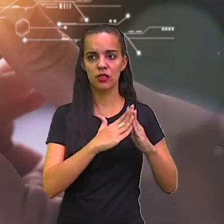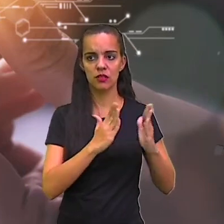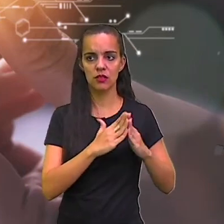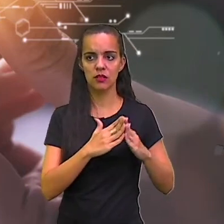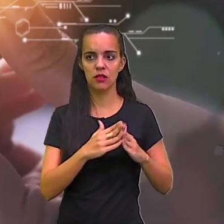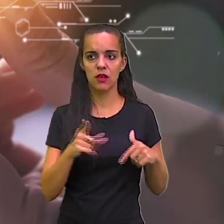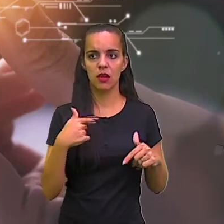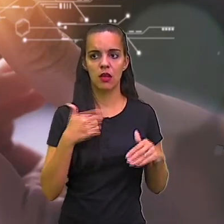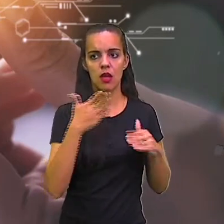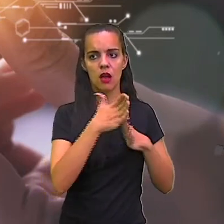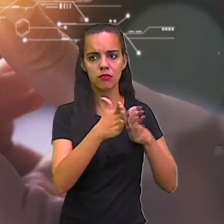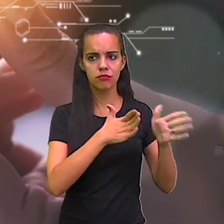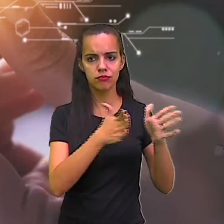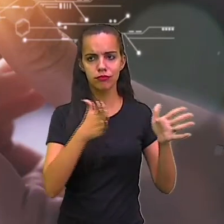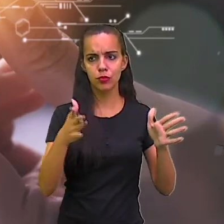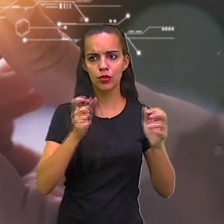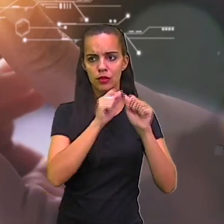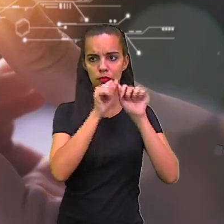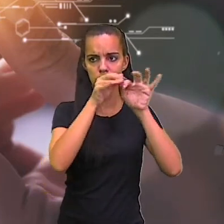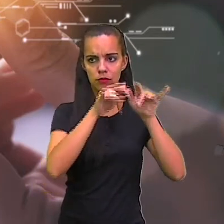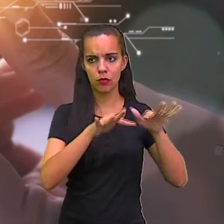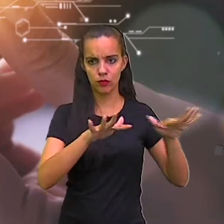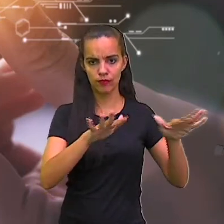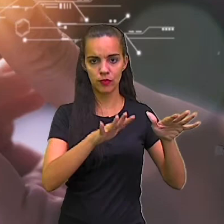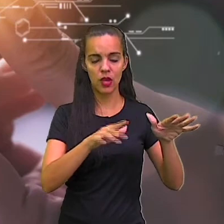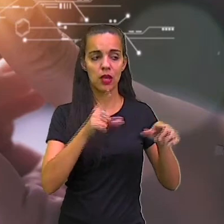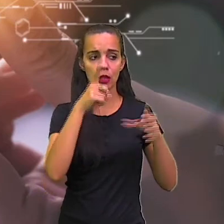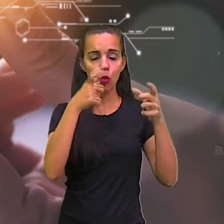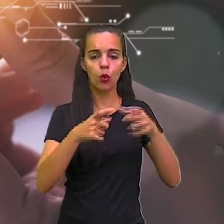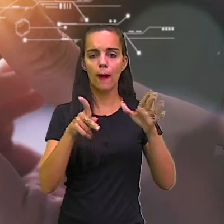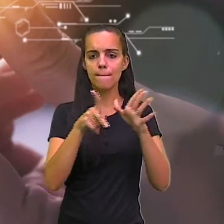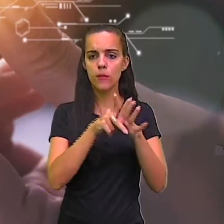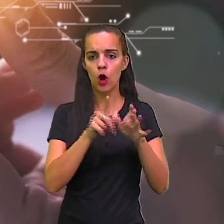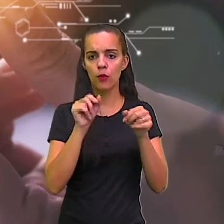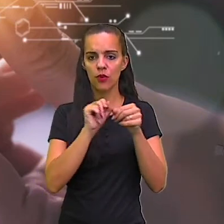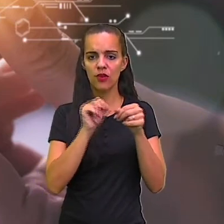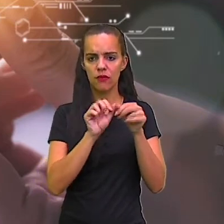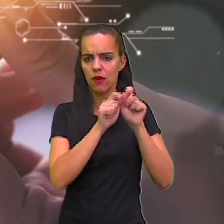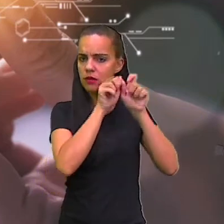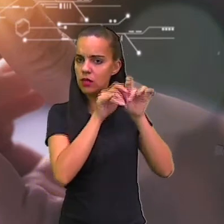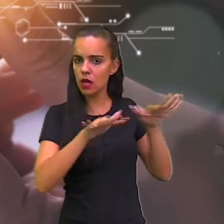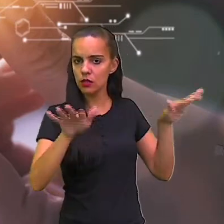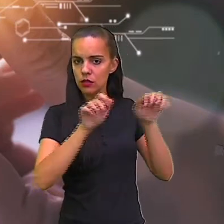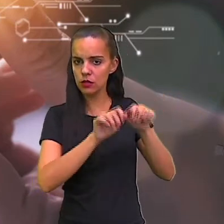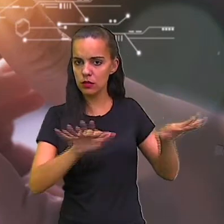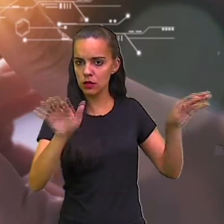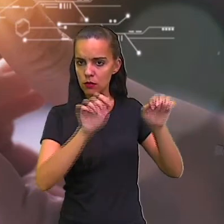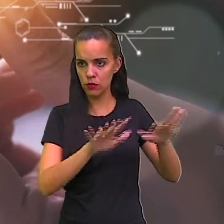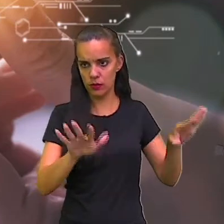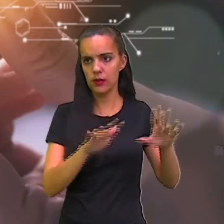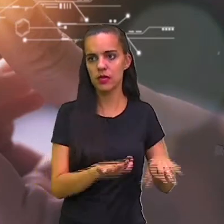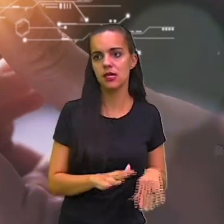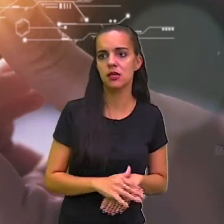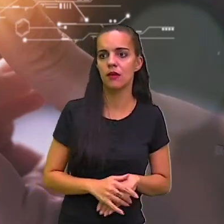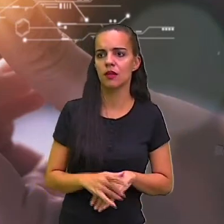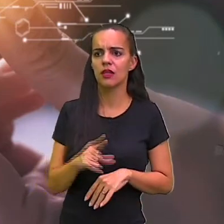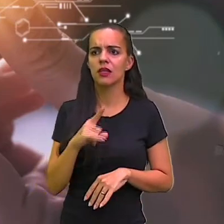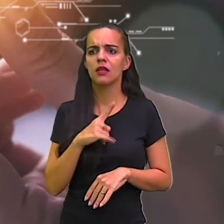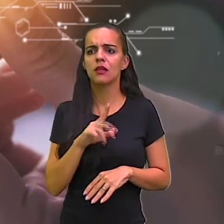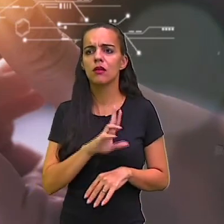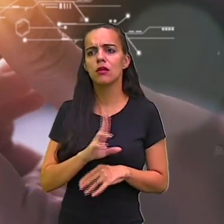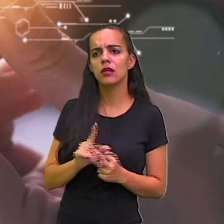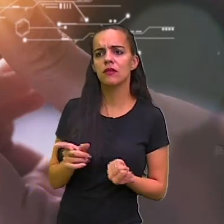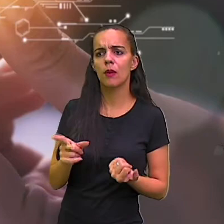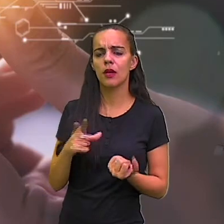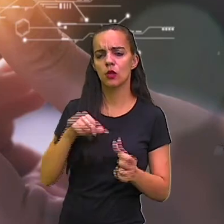elas vão seguir pela rede de distribuição são as reações dos postes a energia Passa então